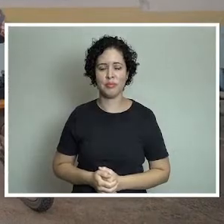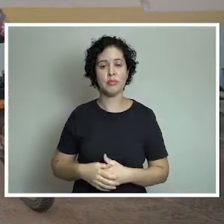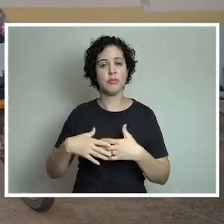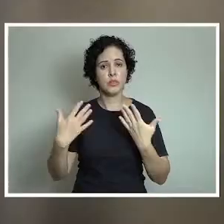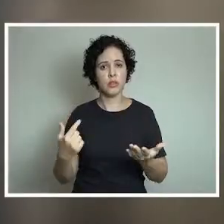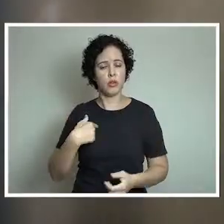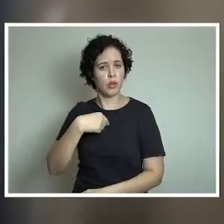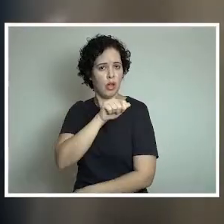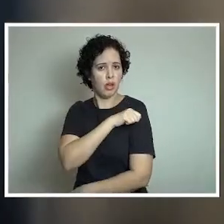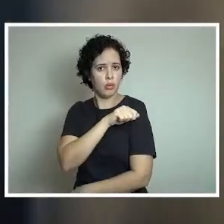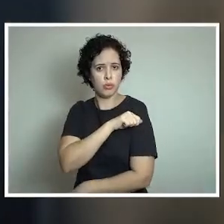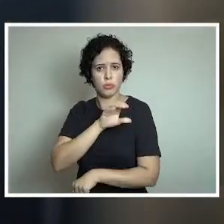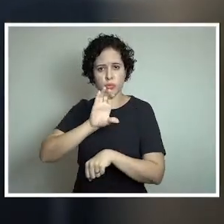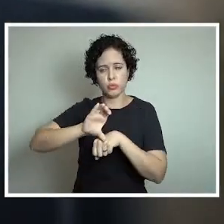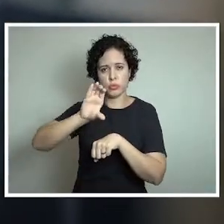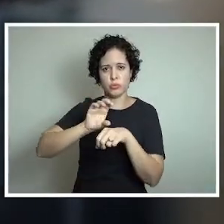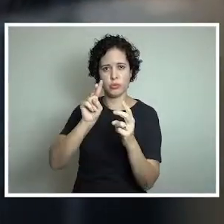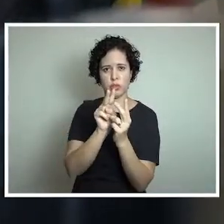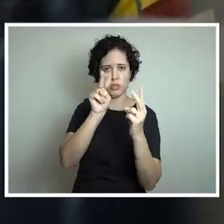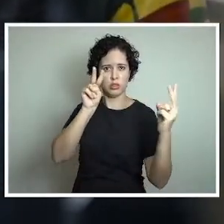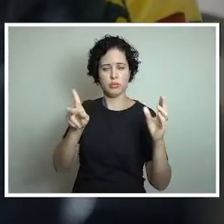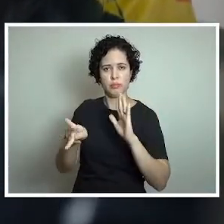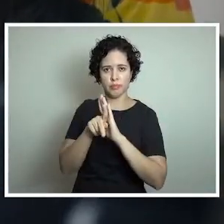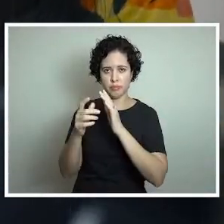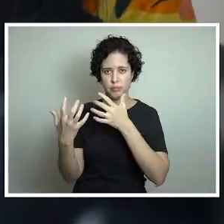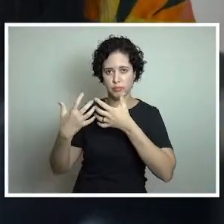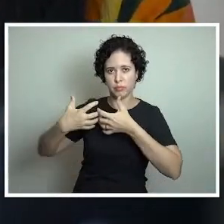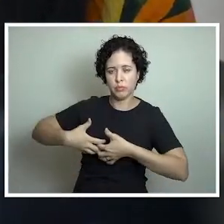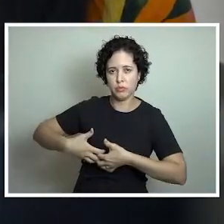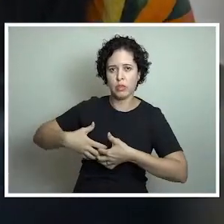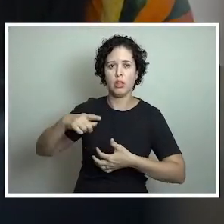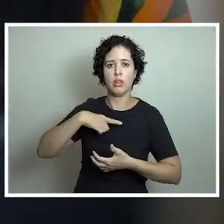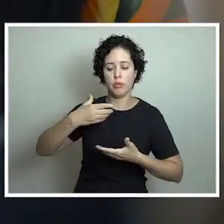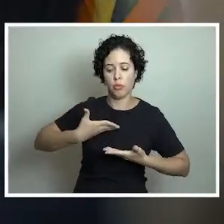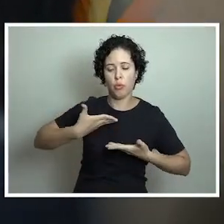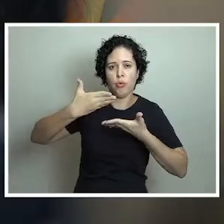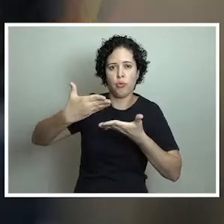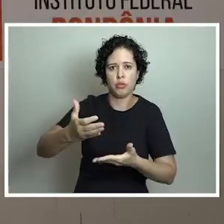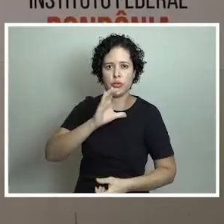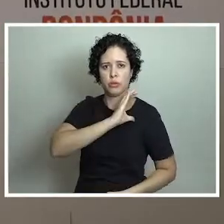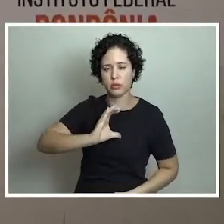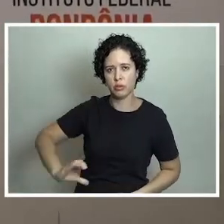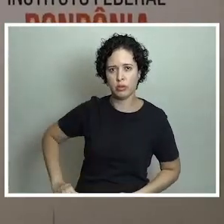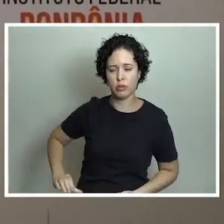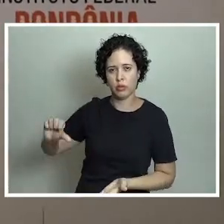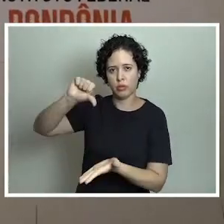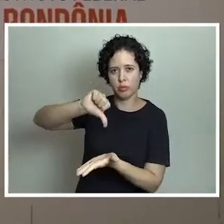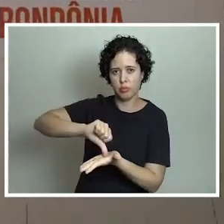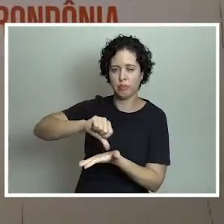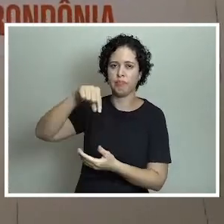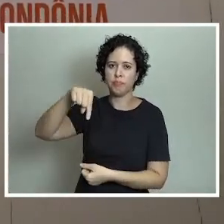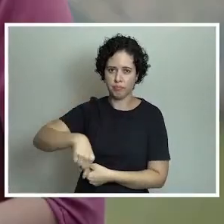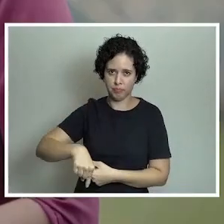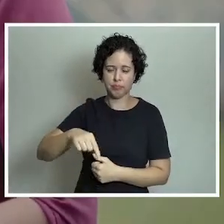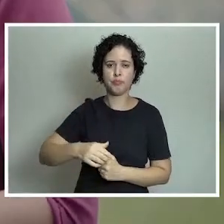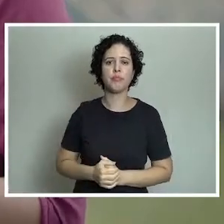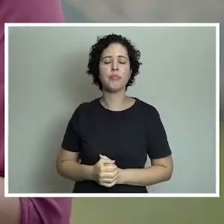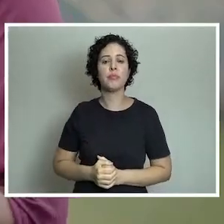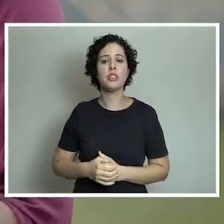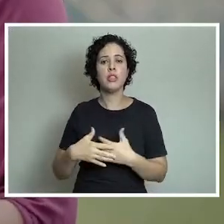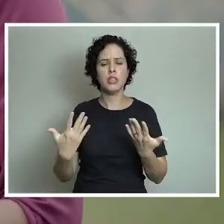Então, por ser aluna de cursos EAD pelo IFRO, surgiu o convite para ser coordenadora do Polo aqui em Vale do Paraíso.